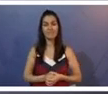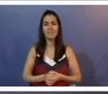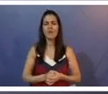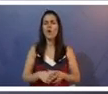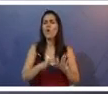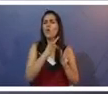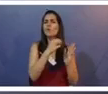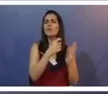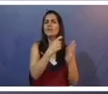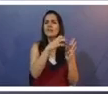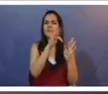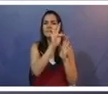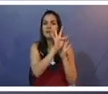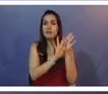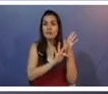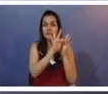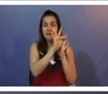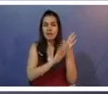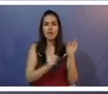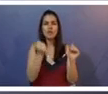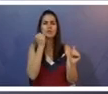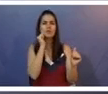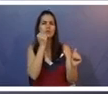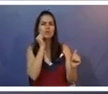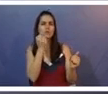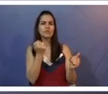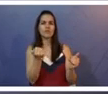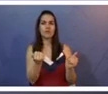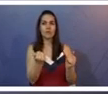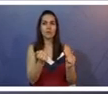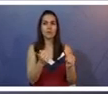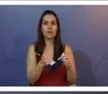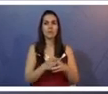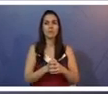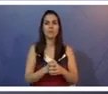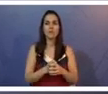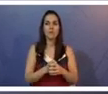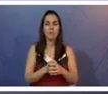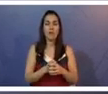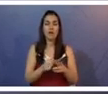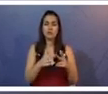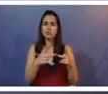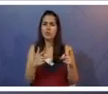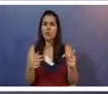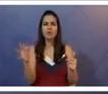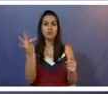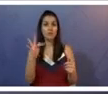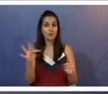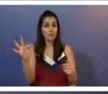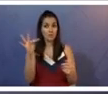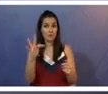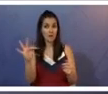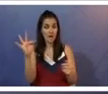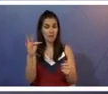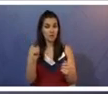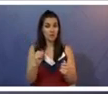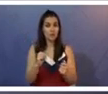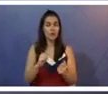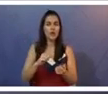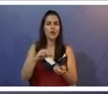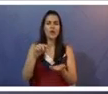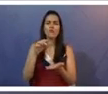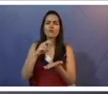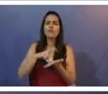Os textos científicos, monografias, dissertações acadêmicas, verbete de dicionário, que são as palavrinhas